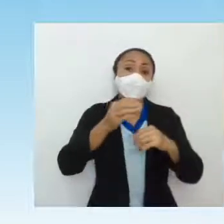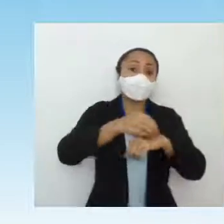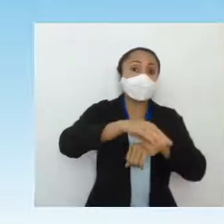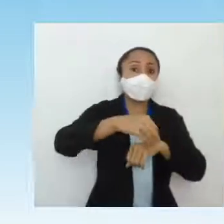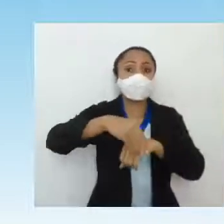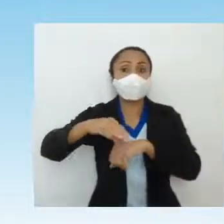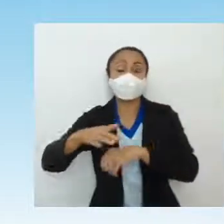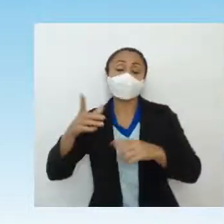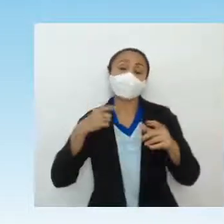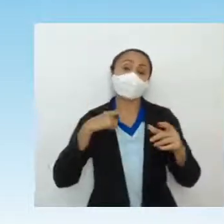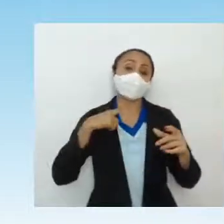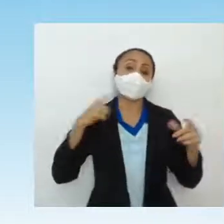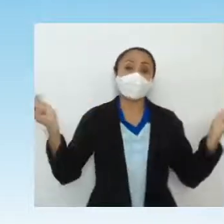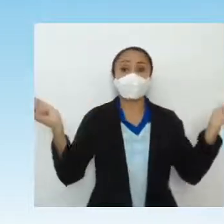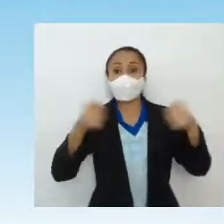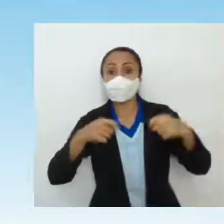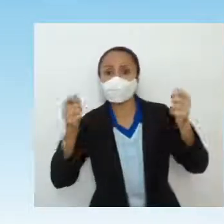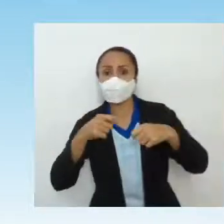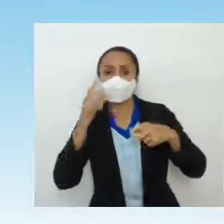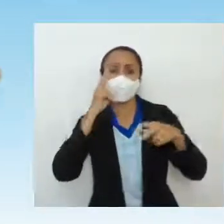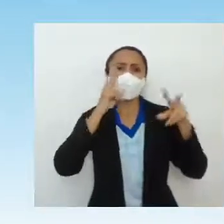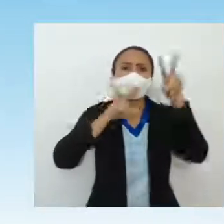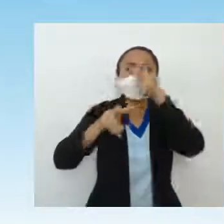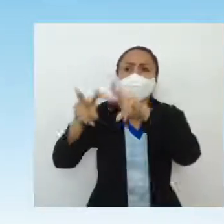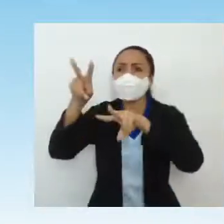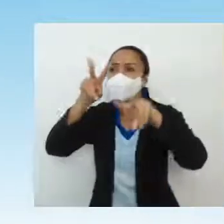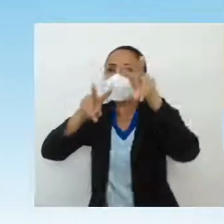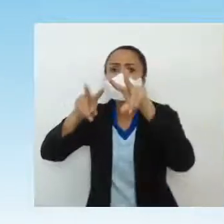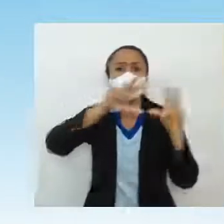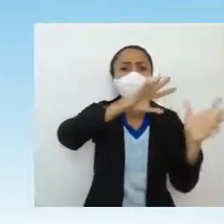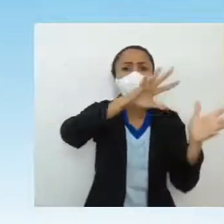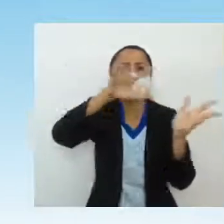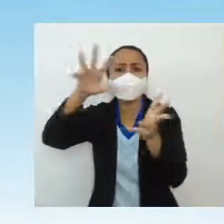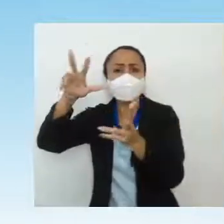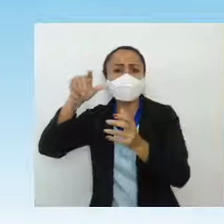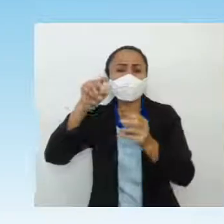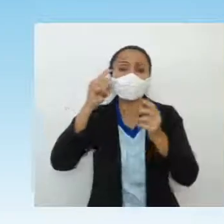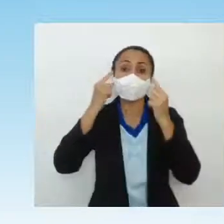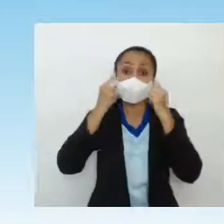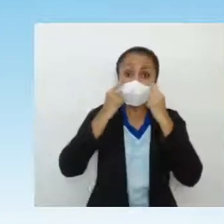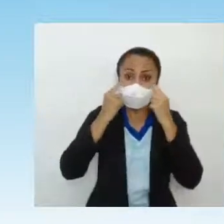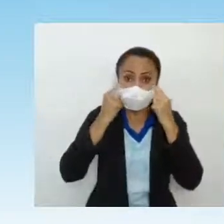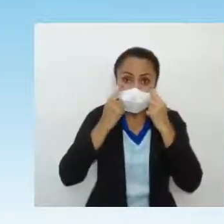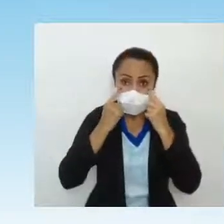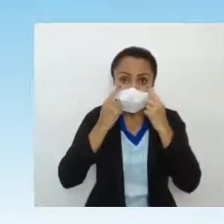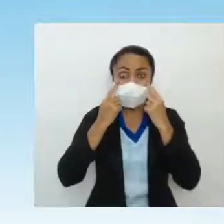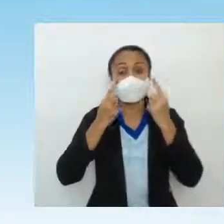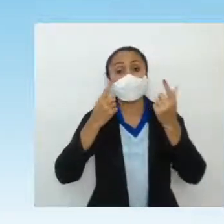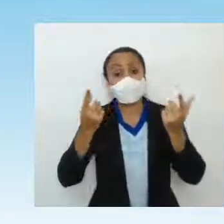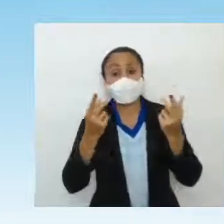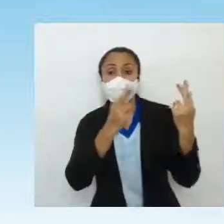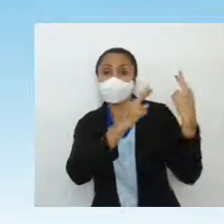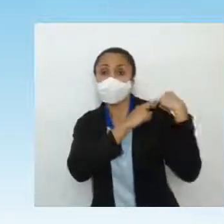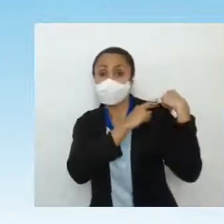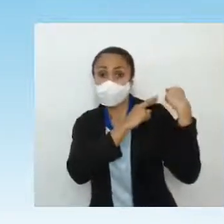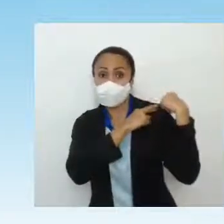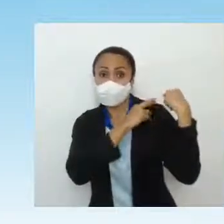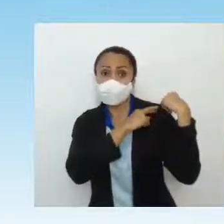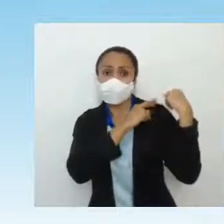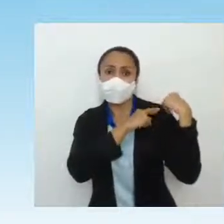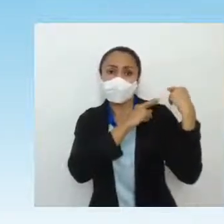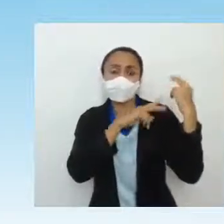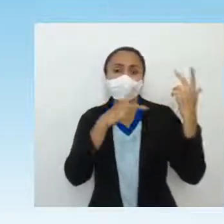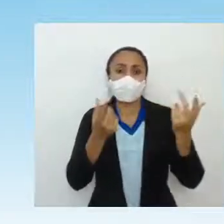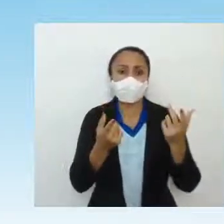a capacidade de enxergar tudo à nossa volta. Os olhos são os órgãos responsáveis pelo sentido